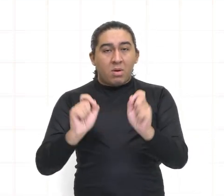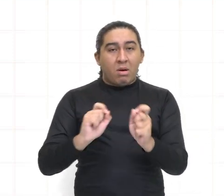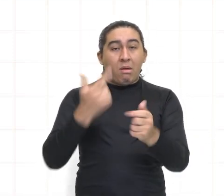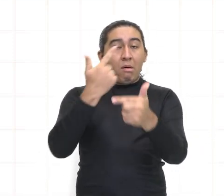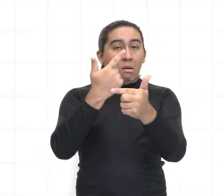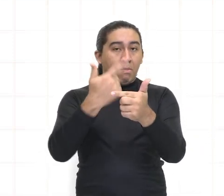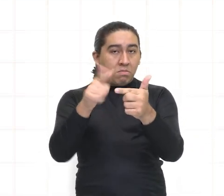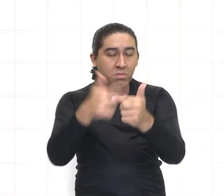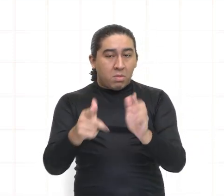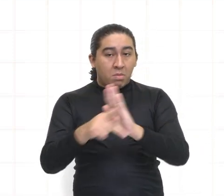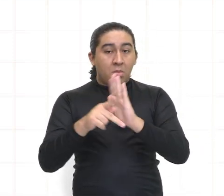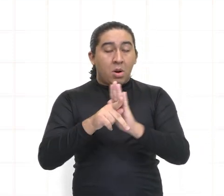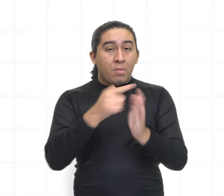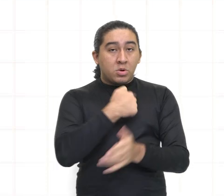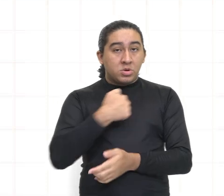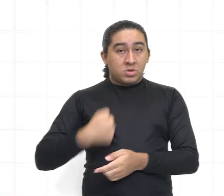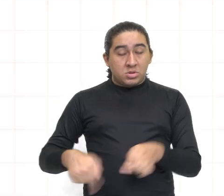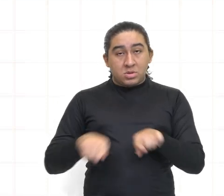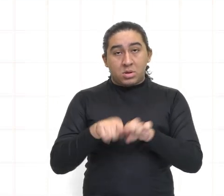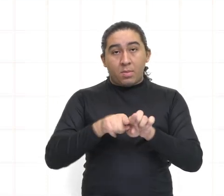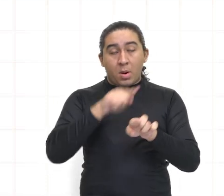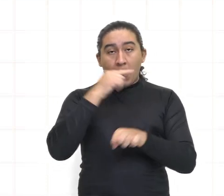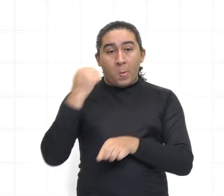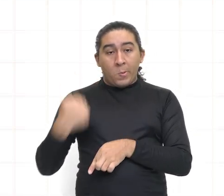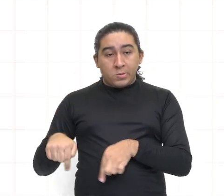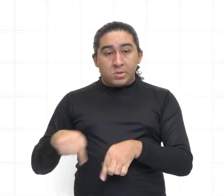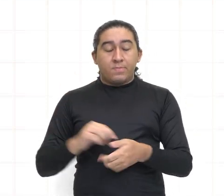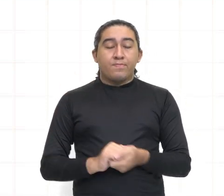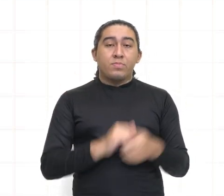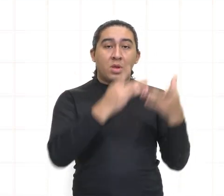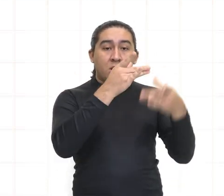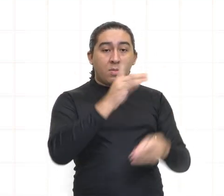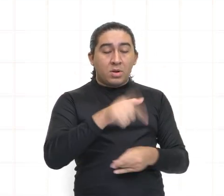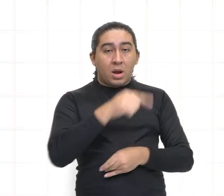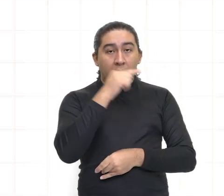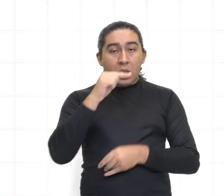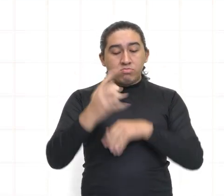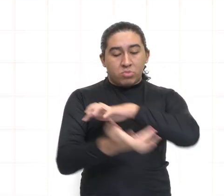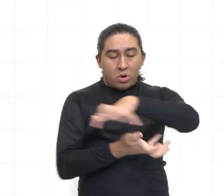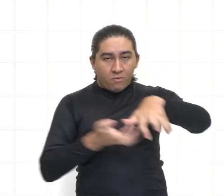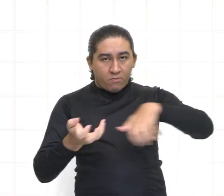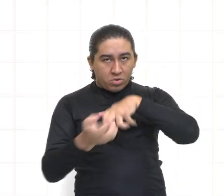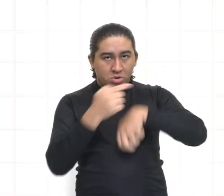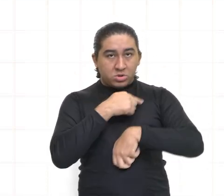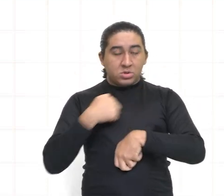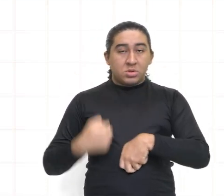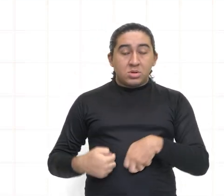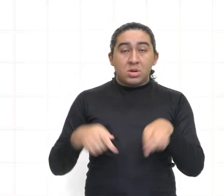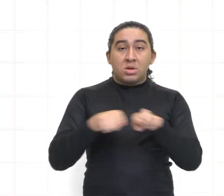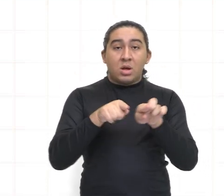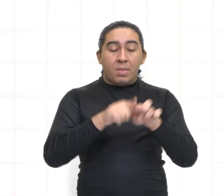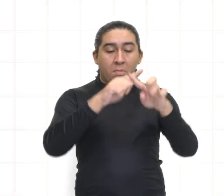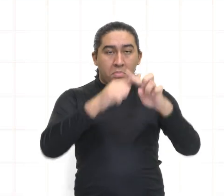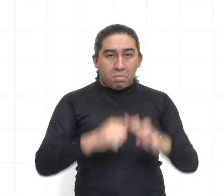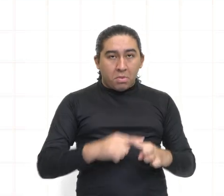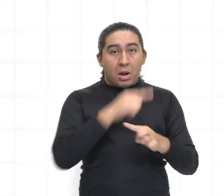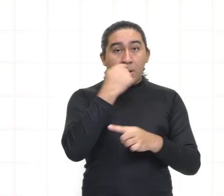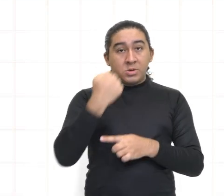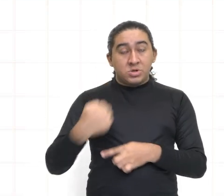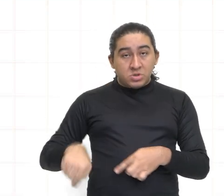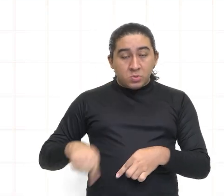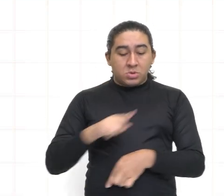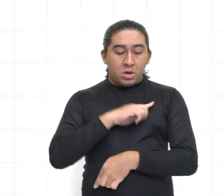e as tensões entre China e Rússia. Detalhamento, Revolução Chinesa e as tensões entre China